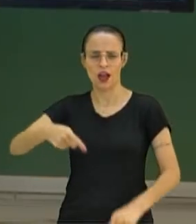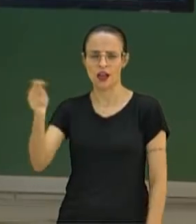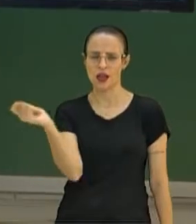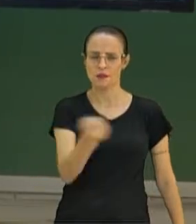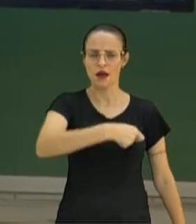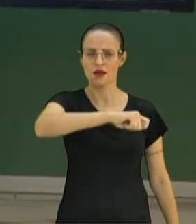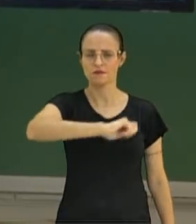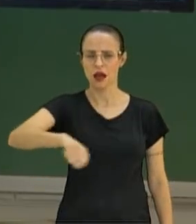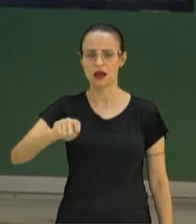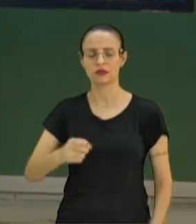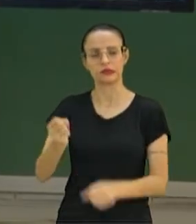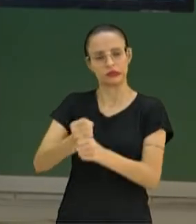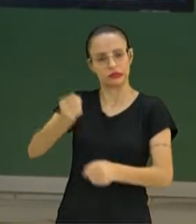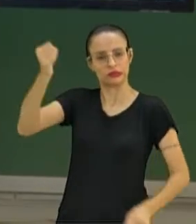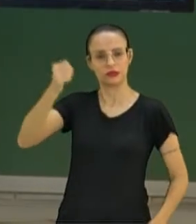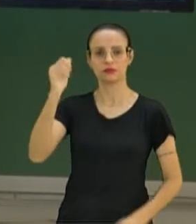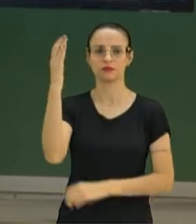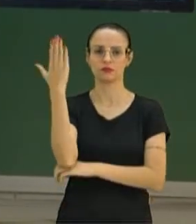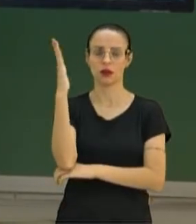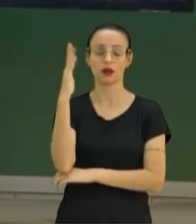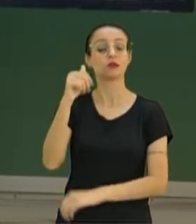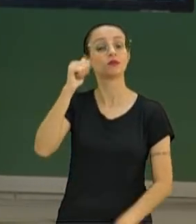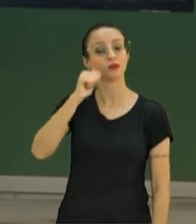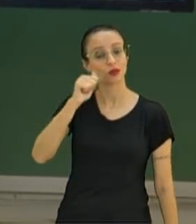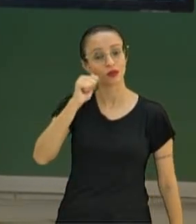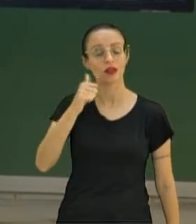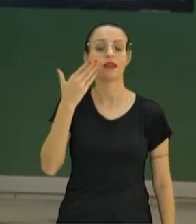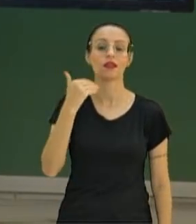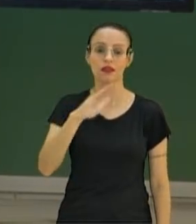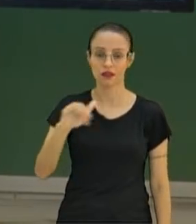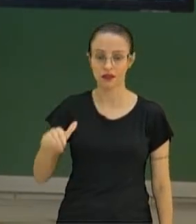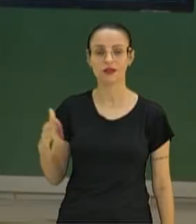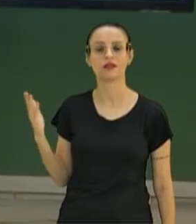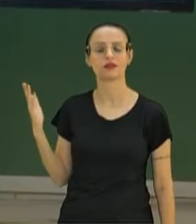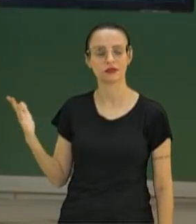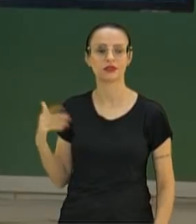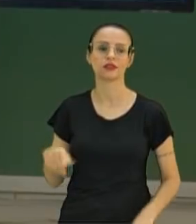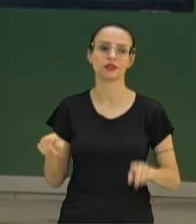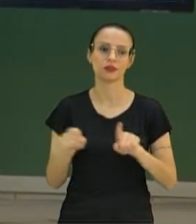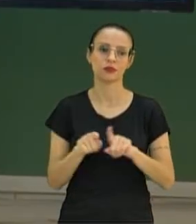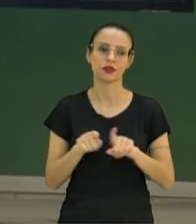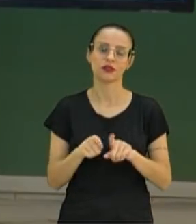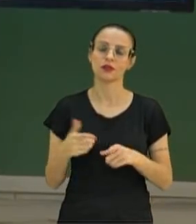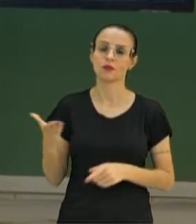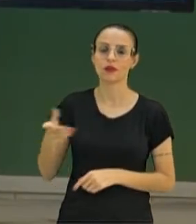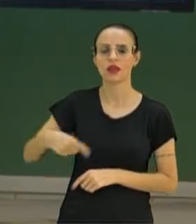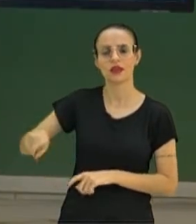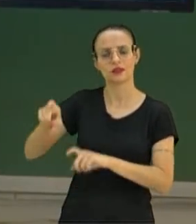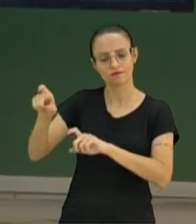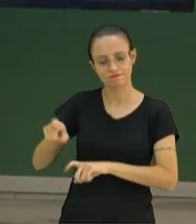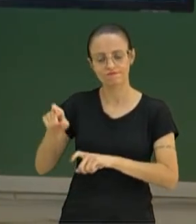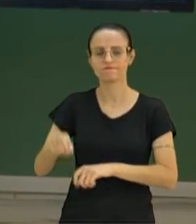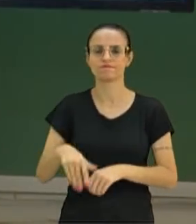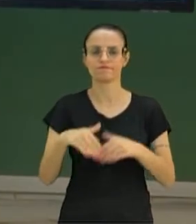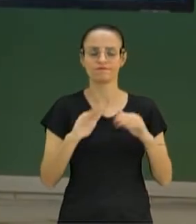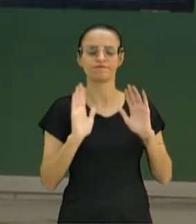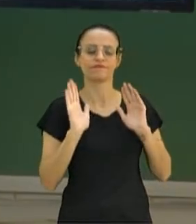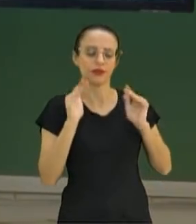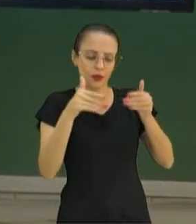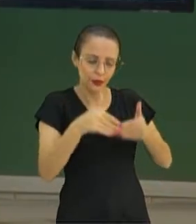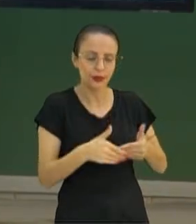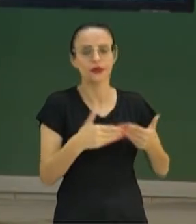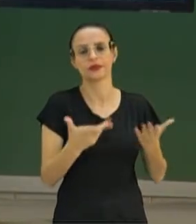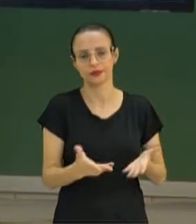enxadas, pedaços de pau, presença de mulheres e crianças, né, e esses sertanejos se rendendo às forças militares,